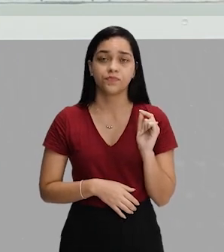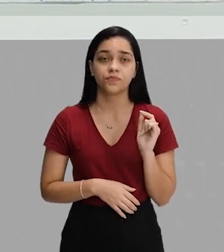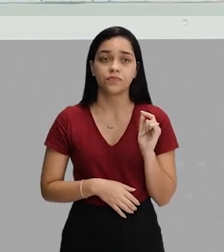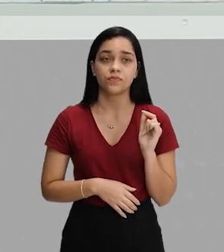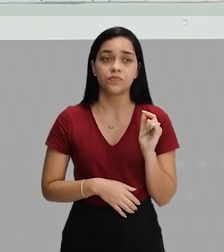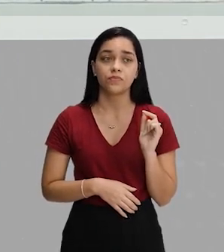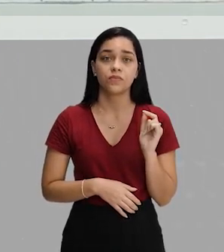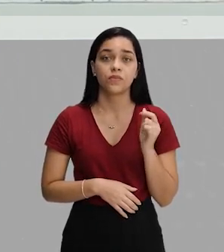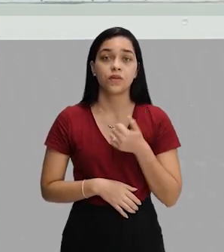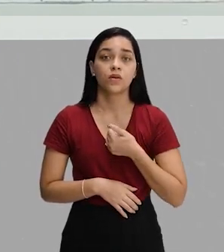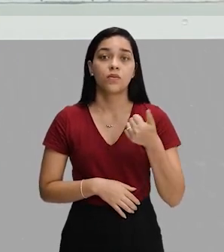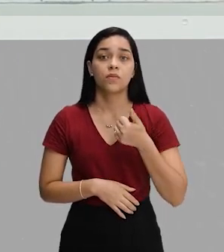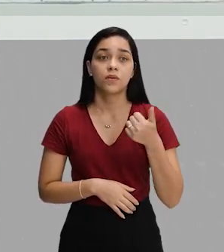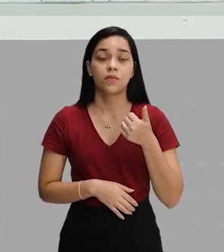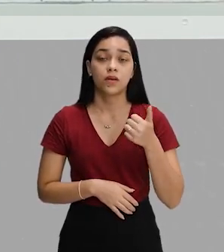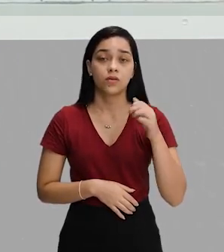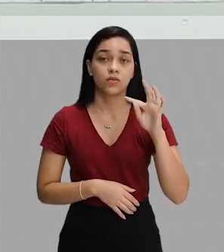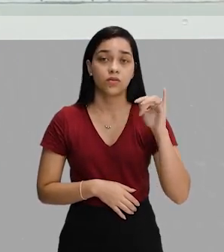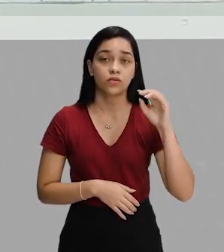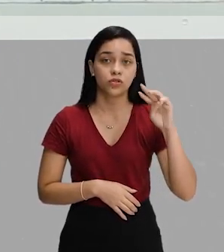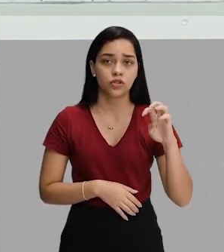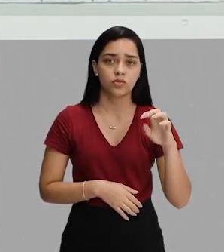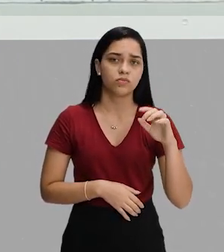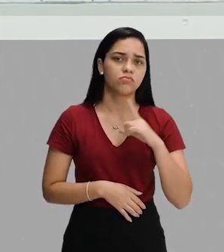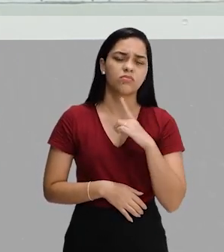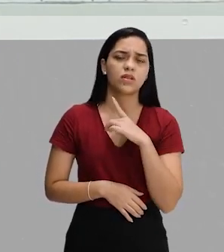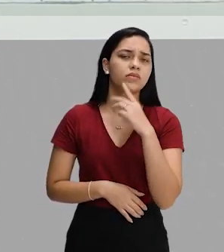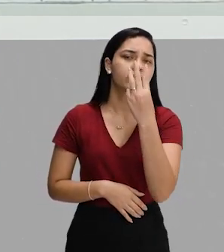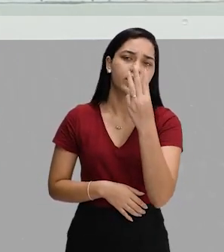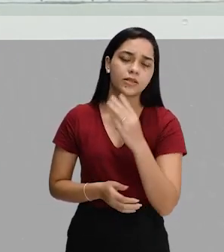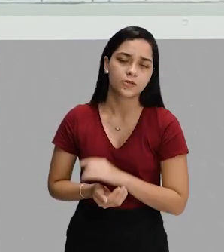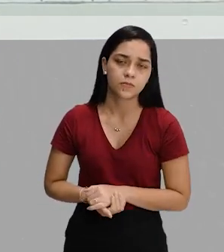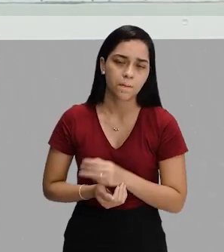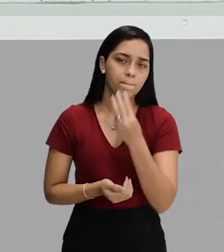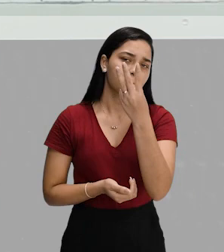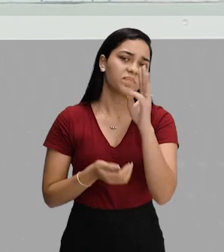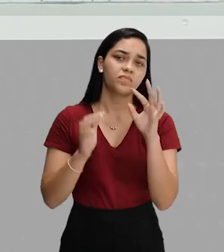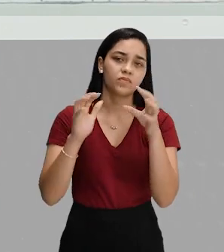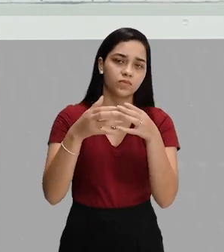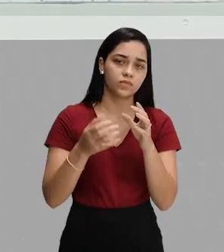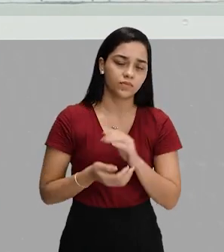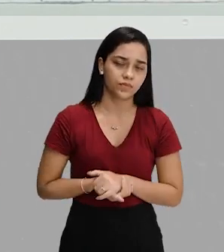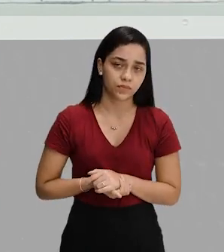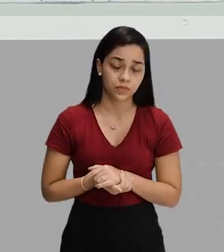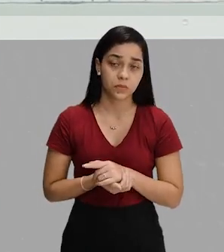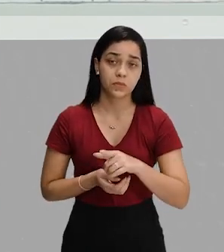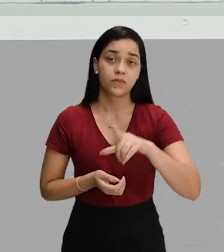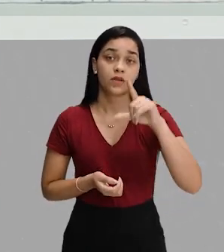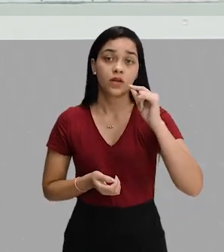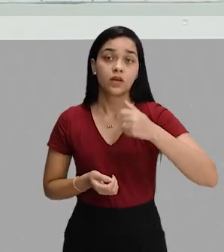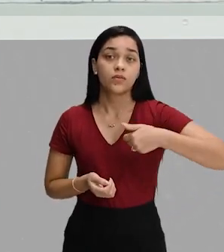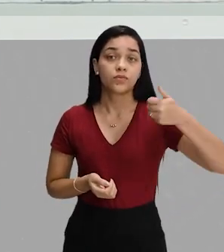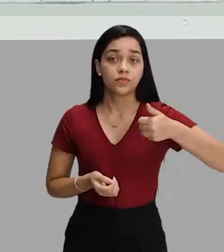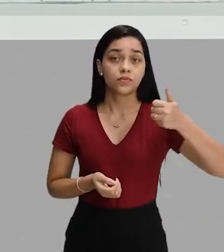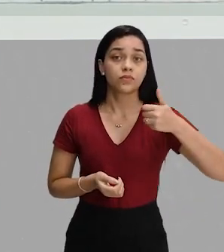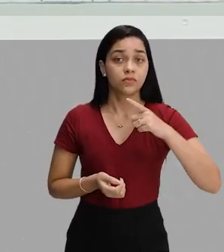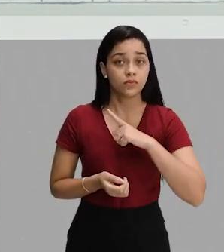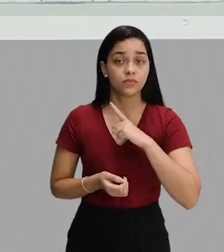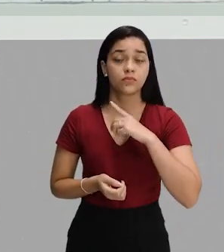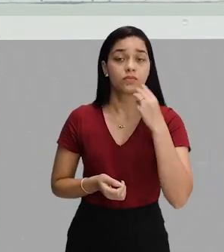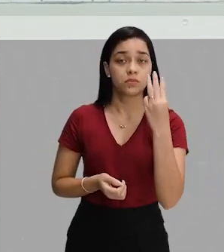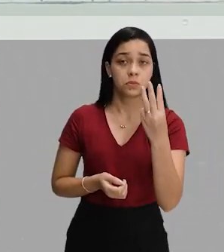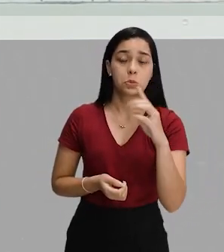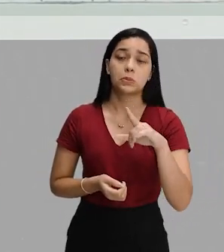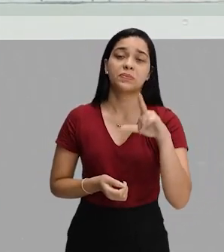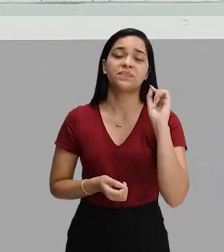o primeiro time. Vamos supor que eu tenho 3. Tenho 3 times. Para escolher o primeiro, eu tenho 3